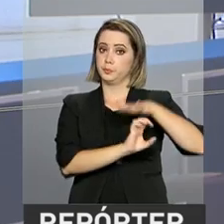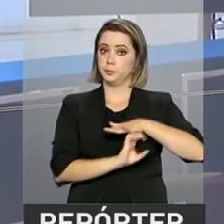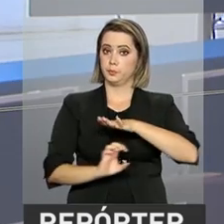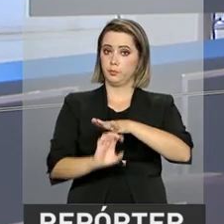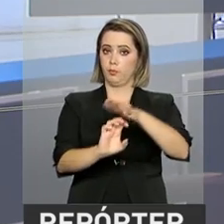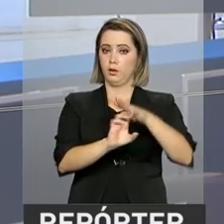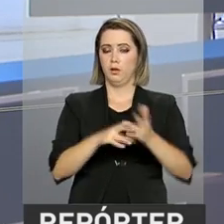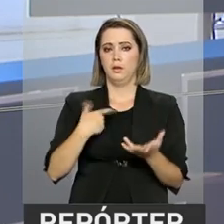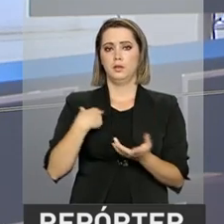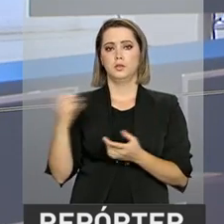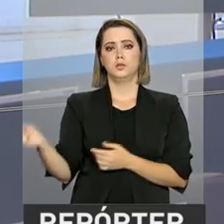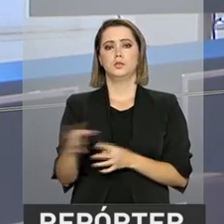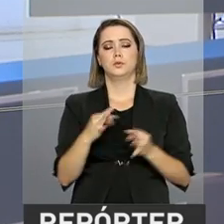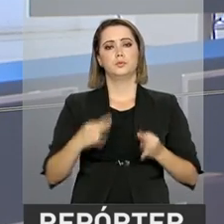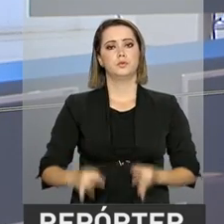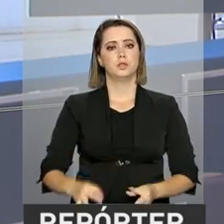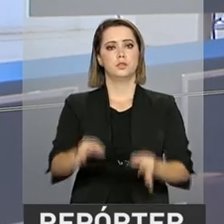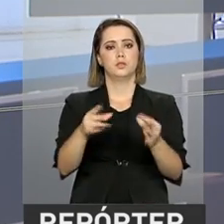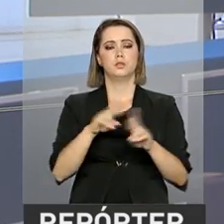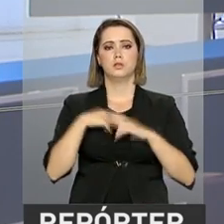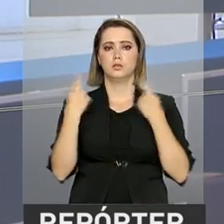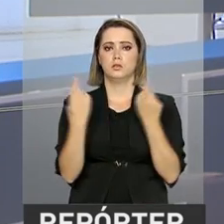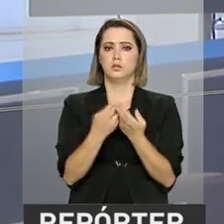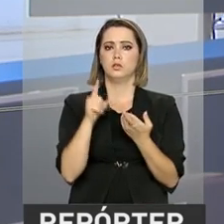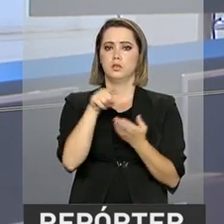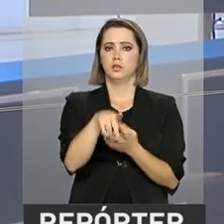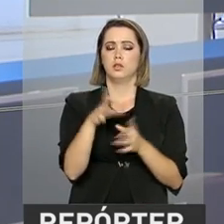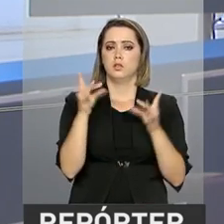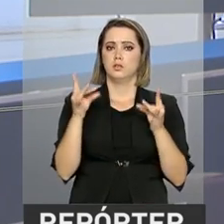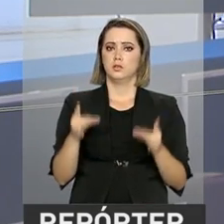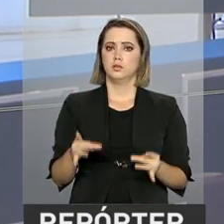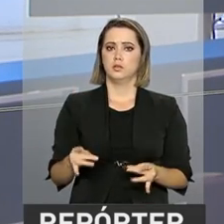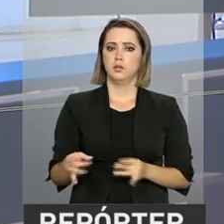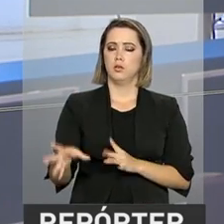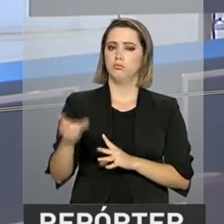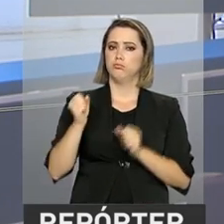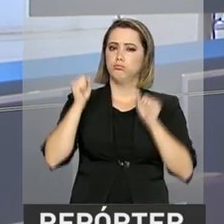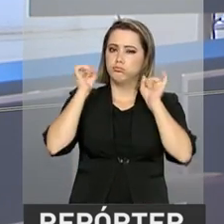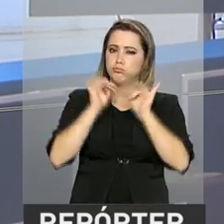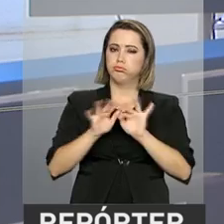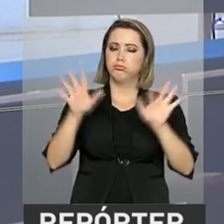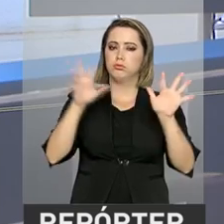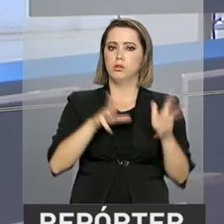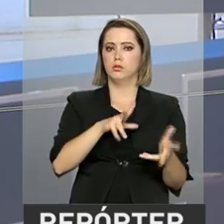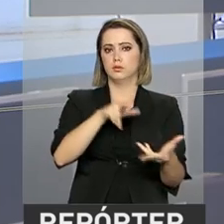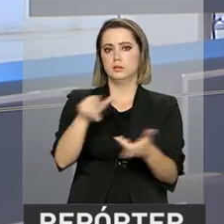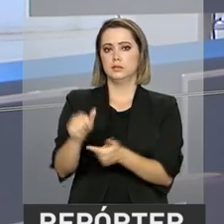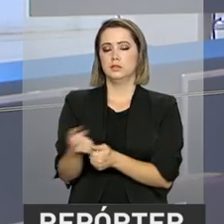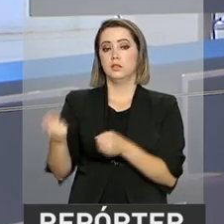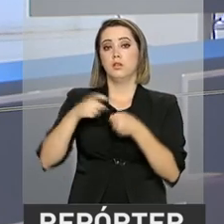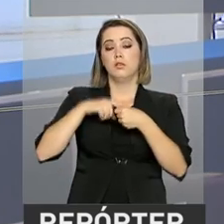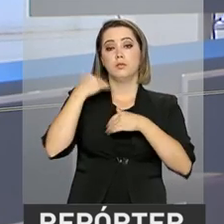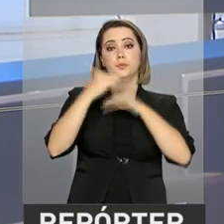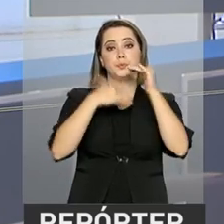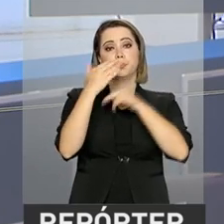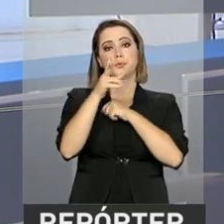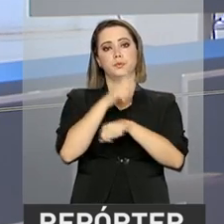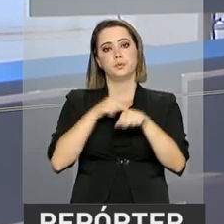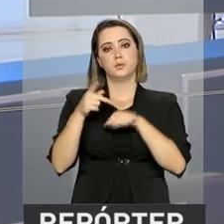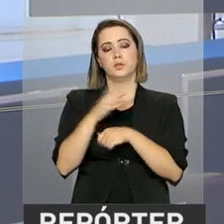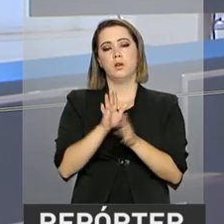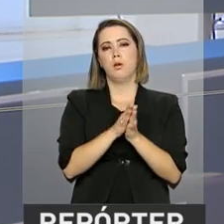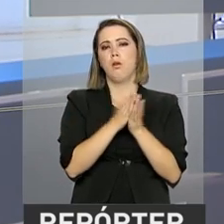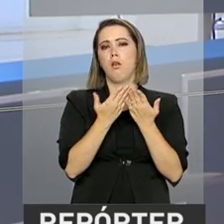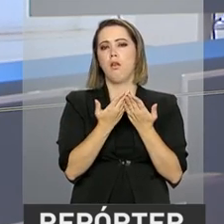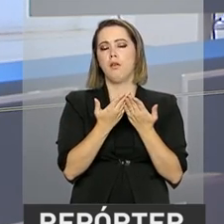inovação tecnológica para o setor na reunião temer destacou a repercussão internacional da retomada do crescimento do país uma